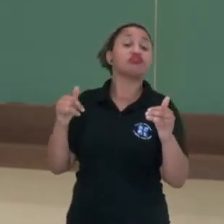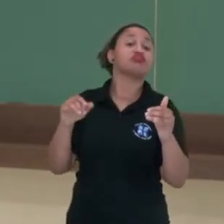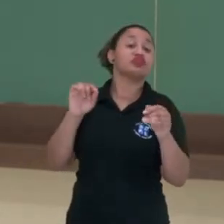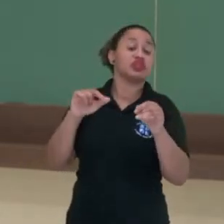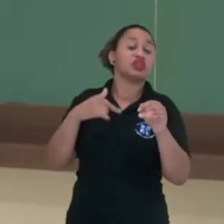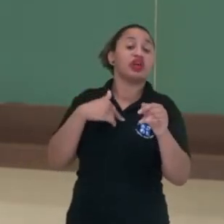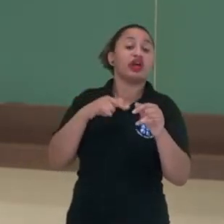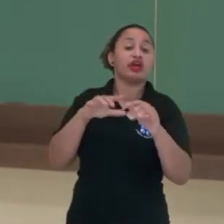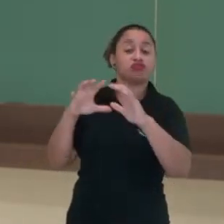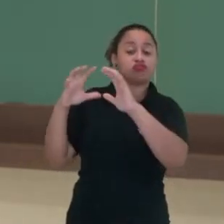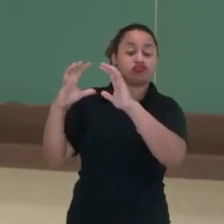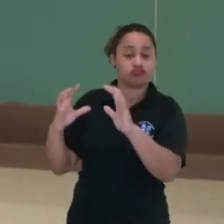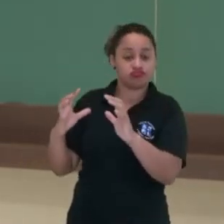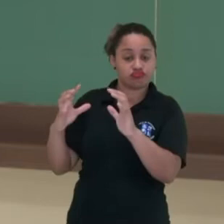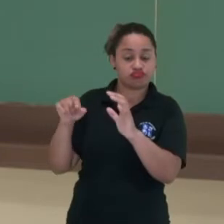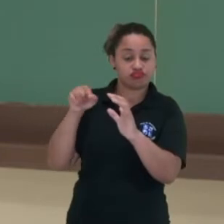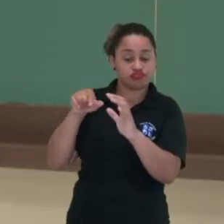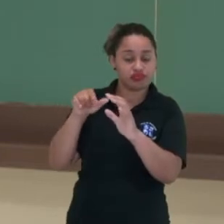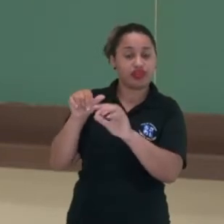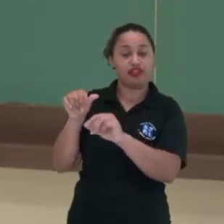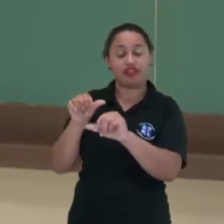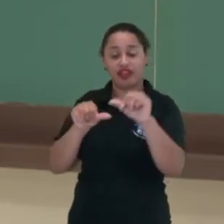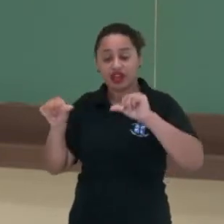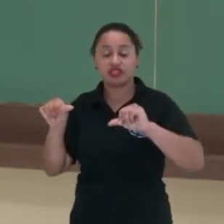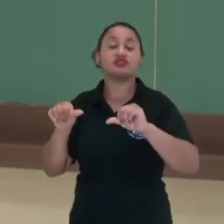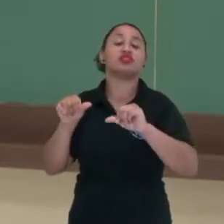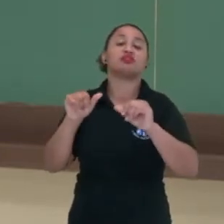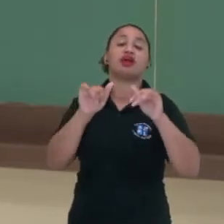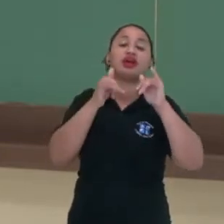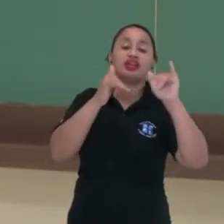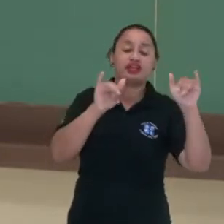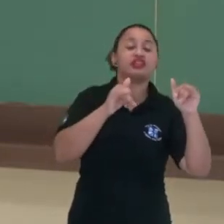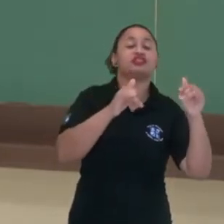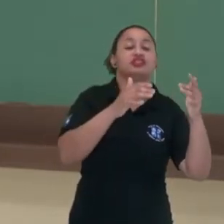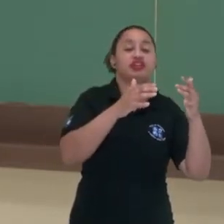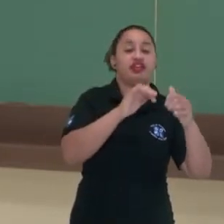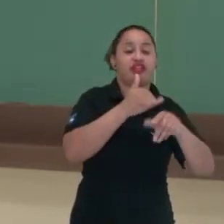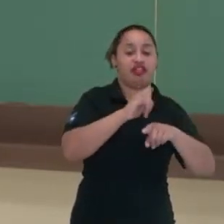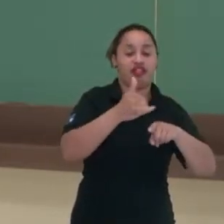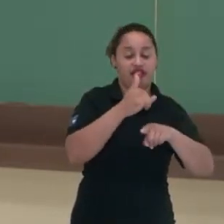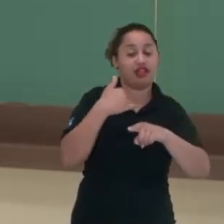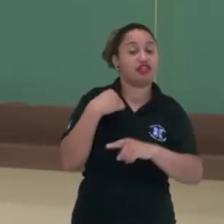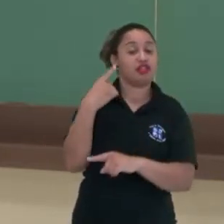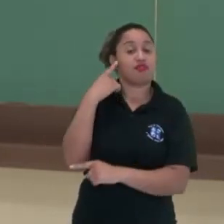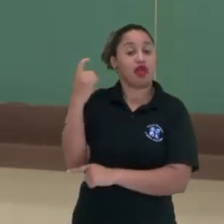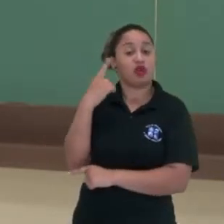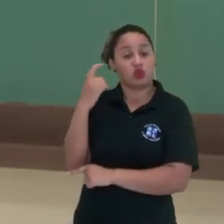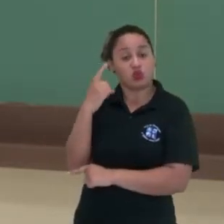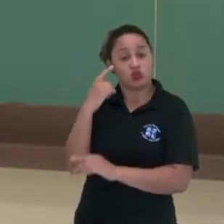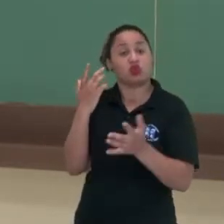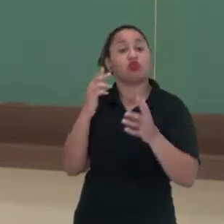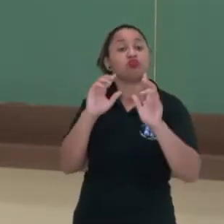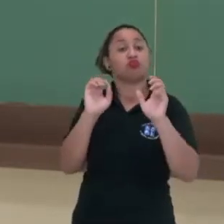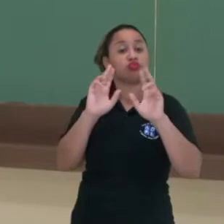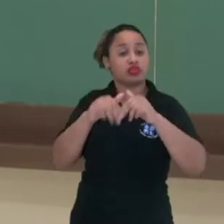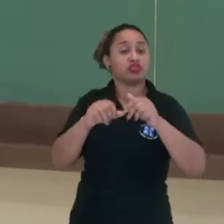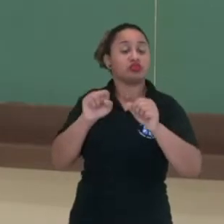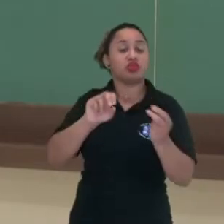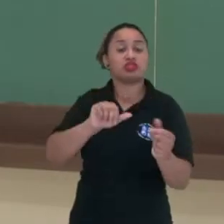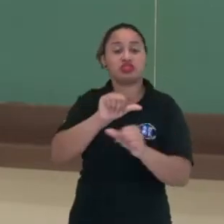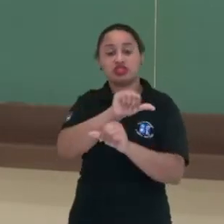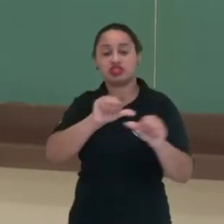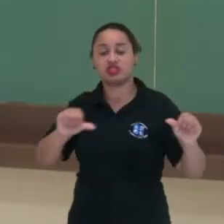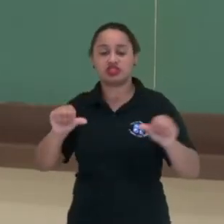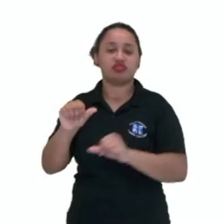corrente, vai chegar lá no rádio e vai transformar essa energia elétrica em som. Então, a energia elétrica pode ser transformada em